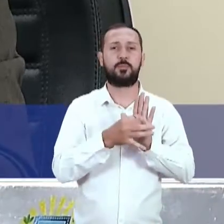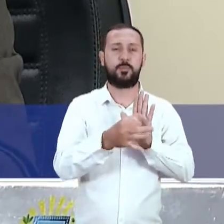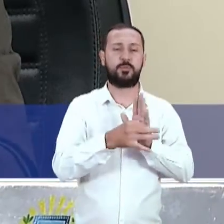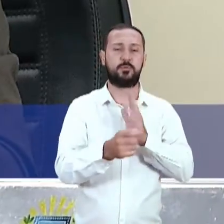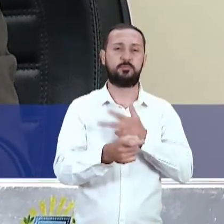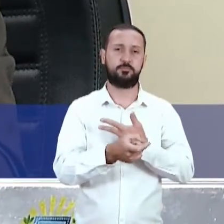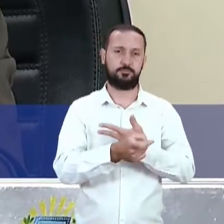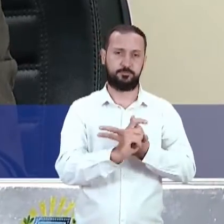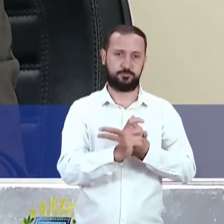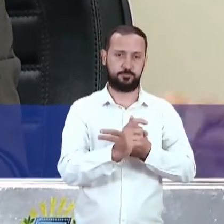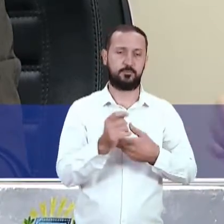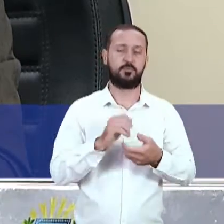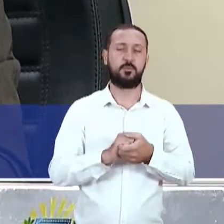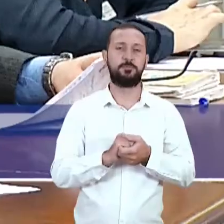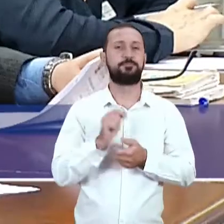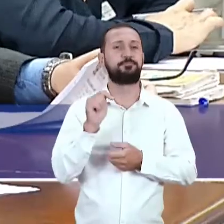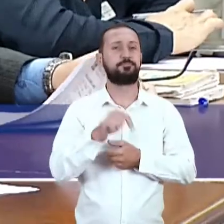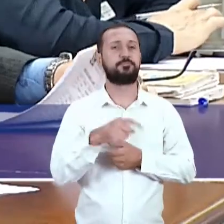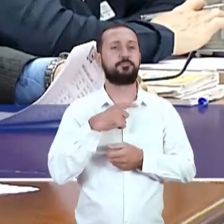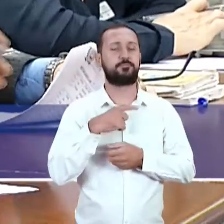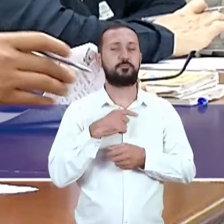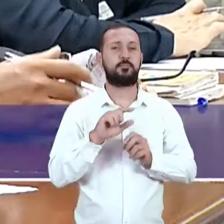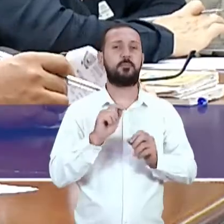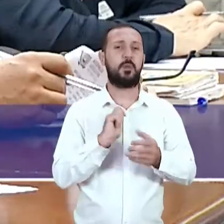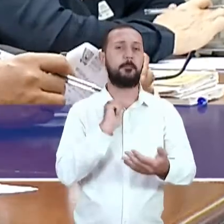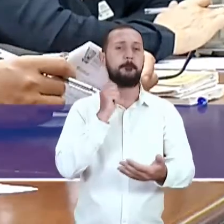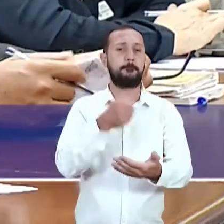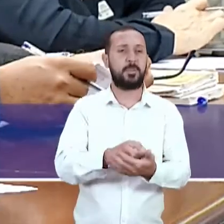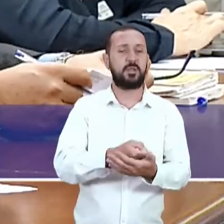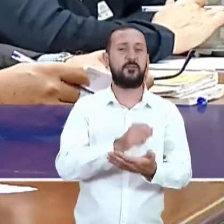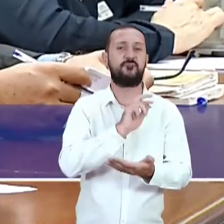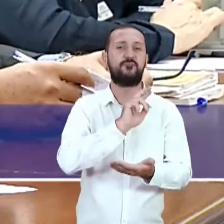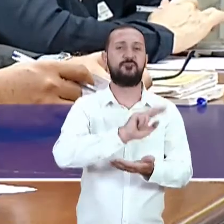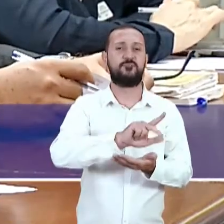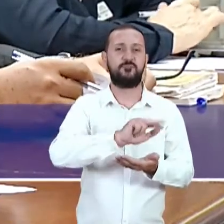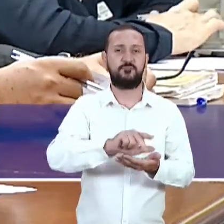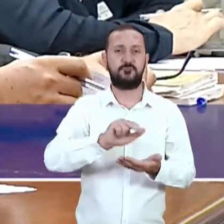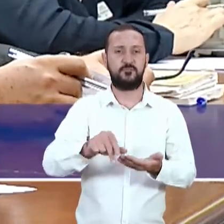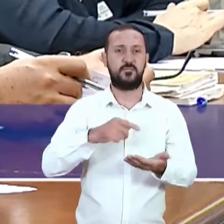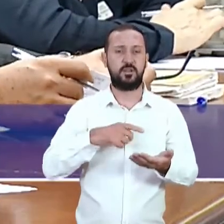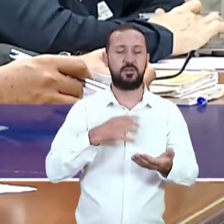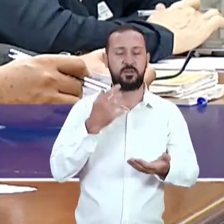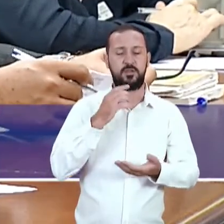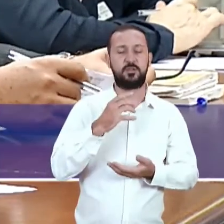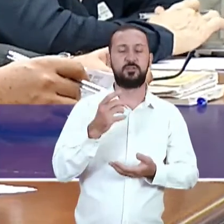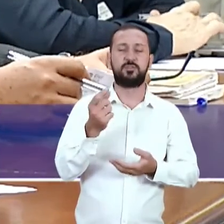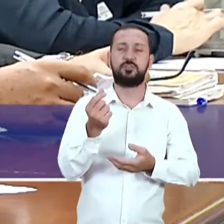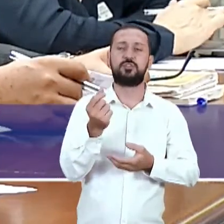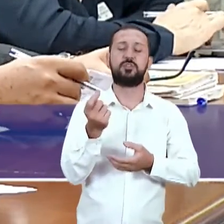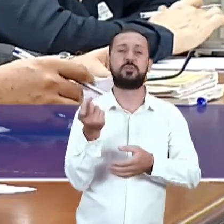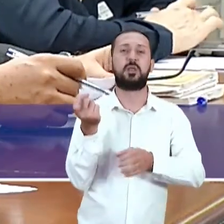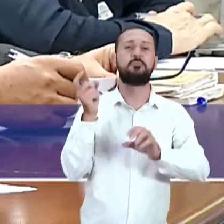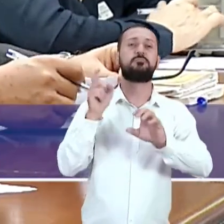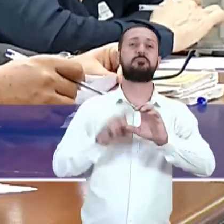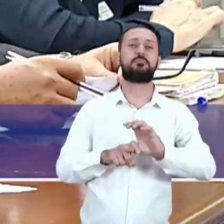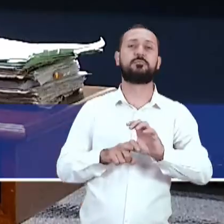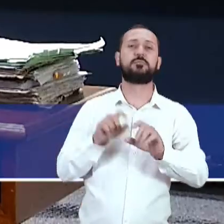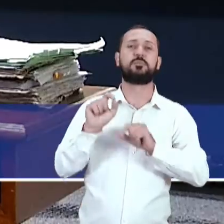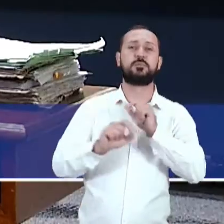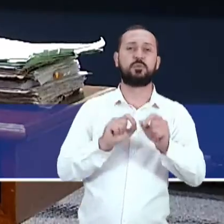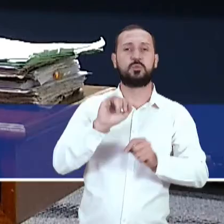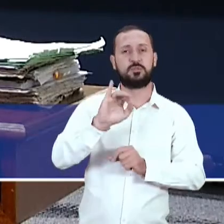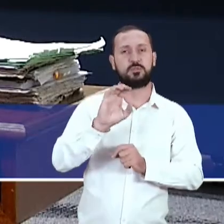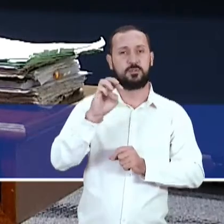a outra proposta do Executivo. Nessa estão previstos pagamentos diferenciados para créditos